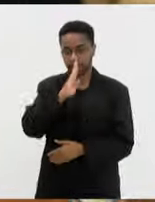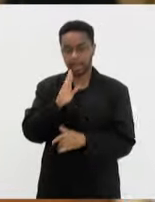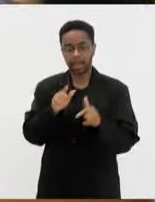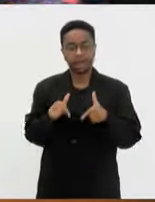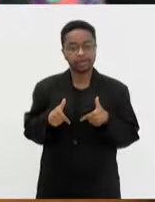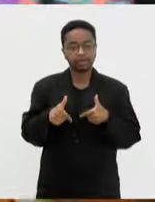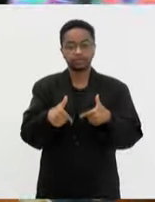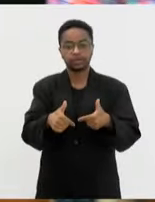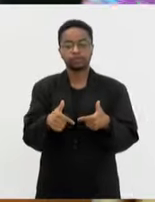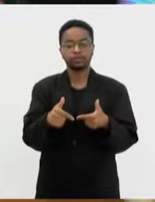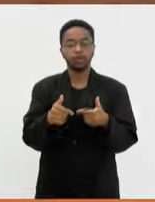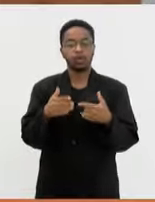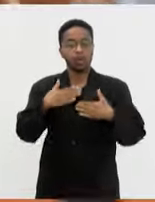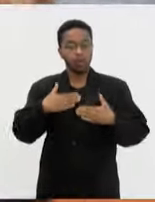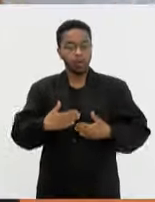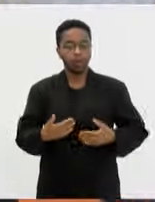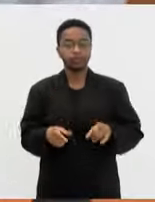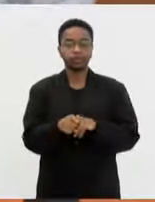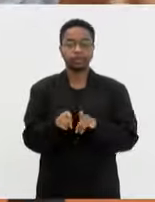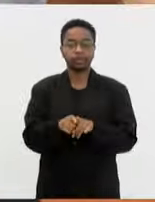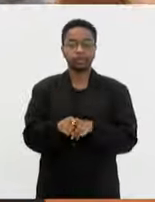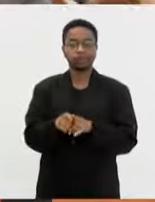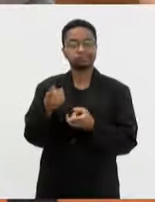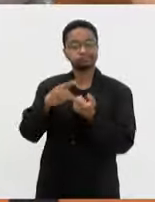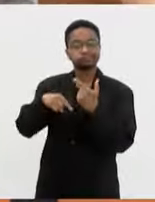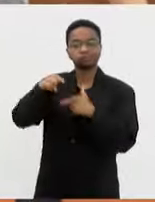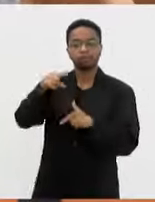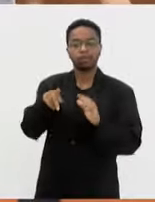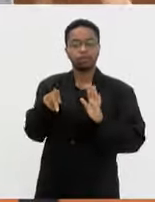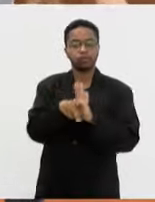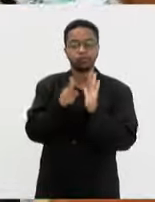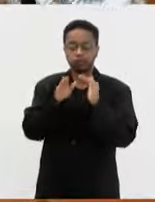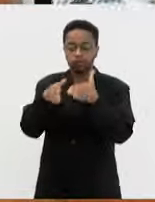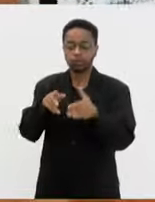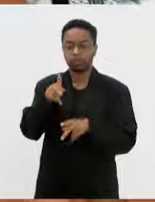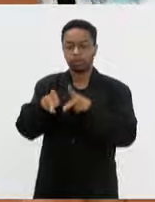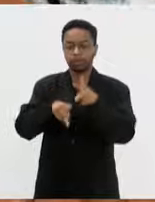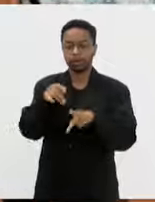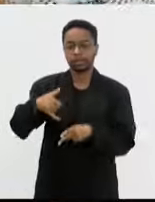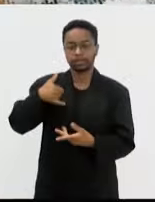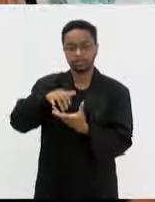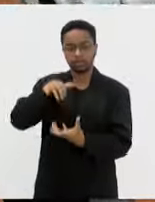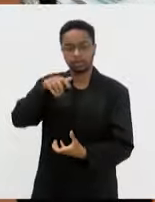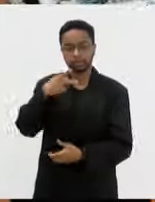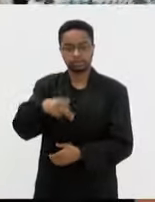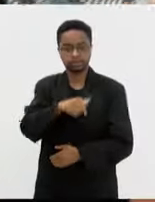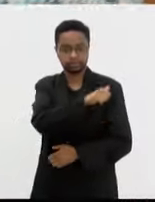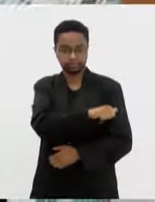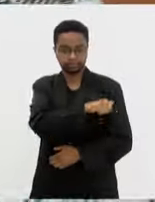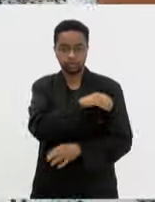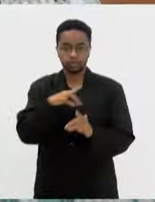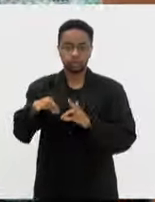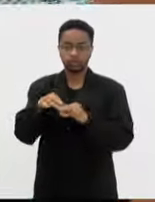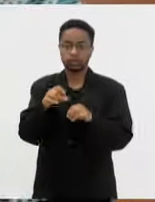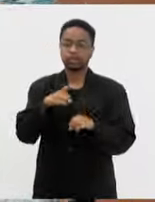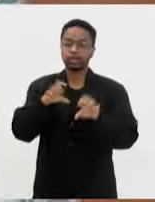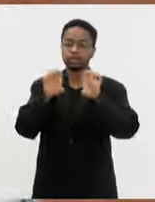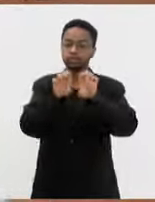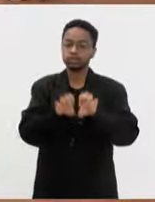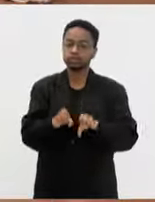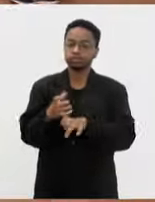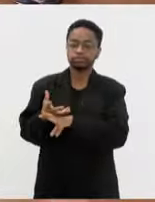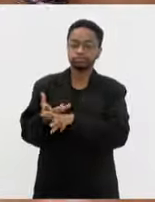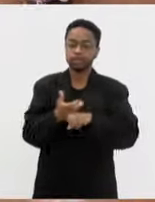e de reabilitação para a população idosa do Rio de Janeiro. Todos eles têm uma estrutura multidisciplinar,